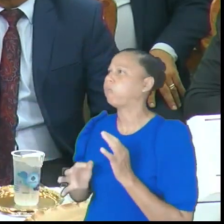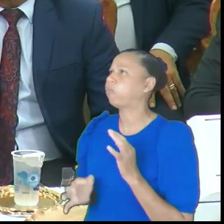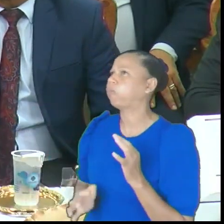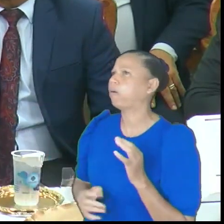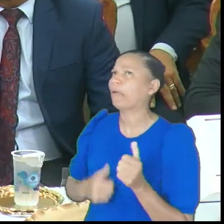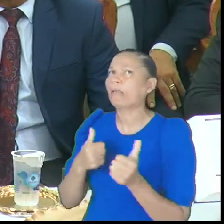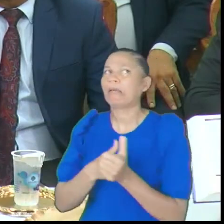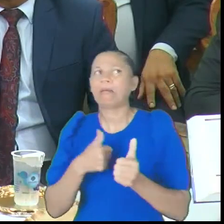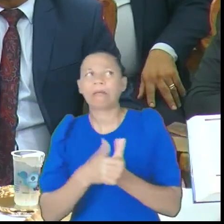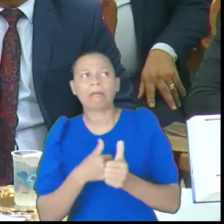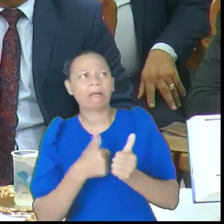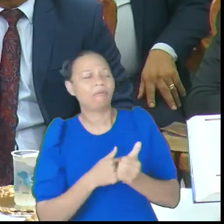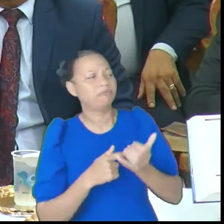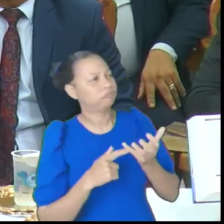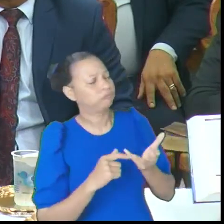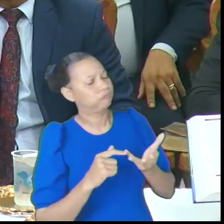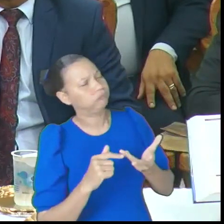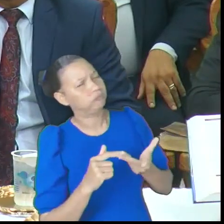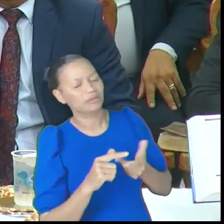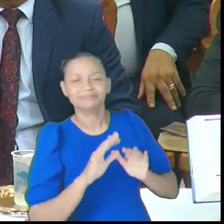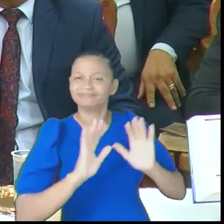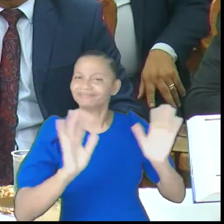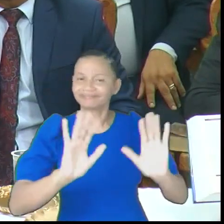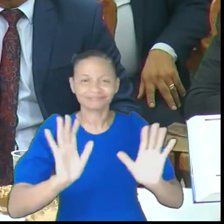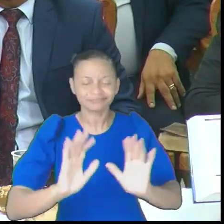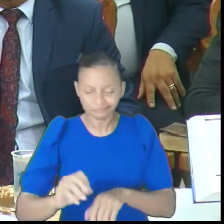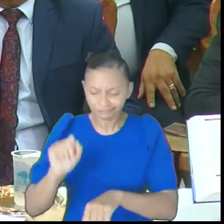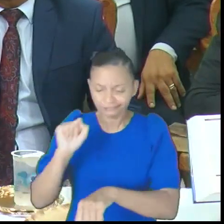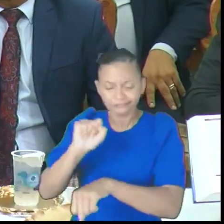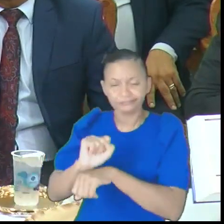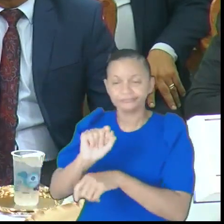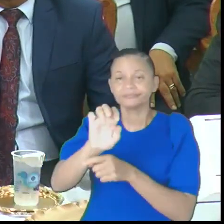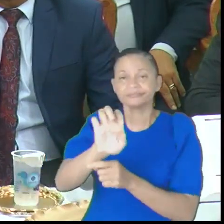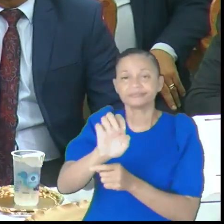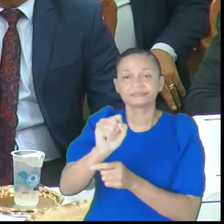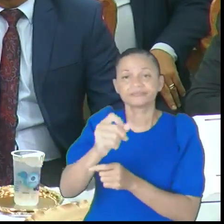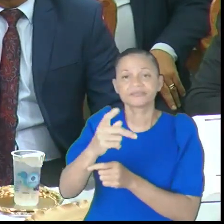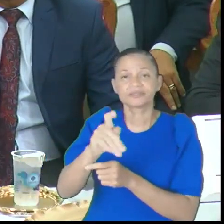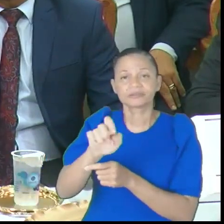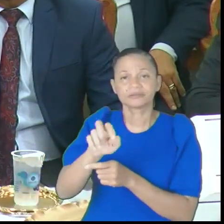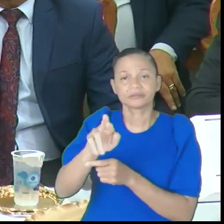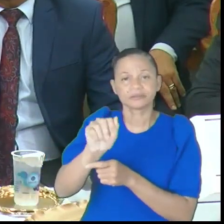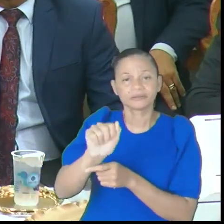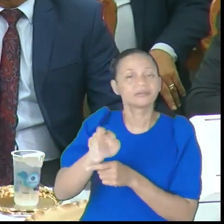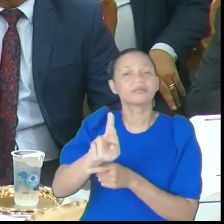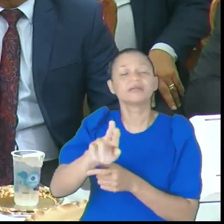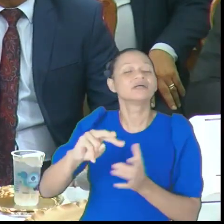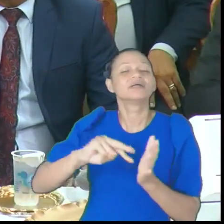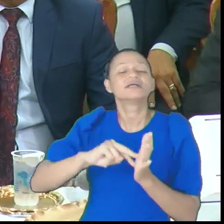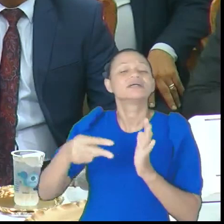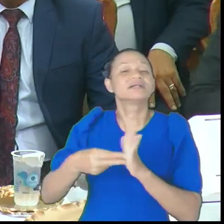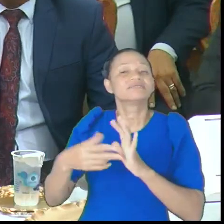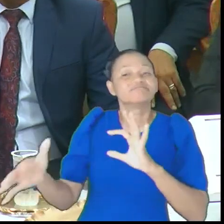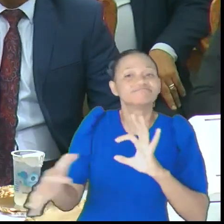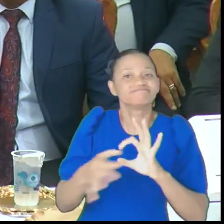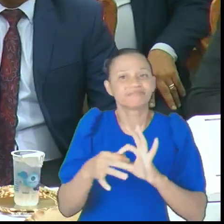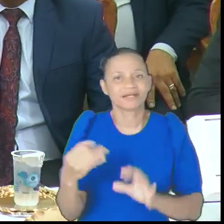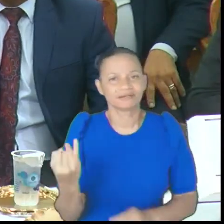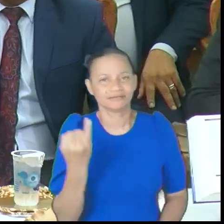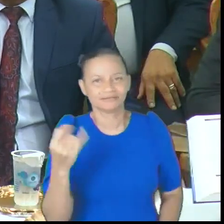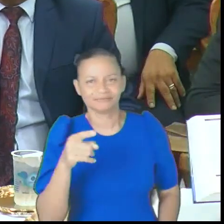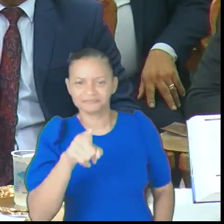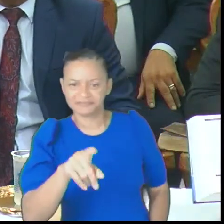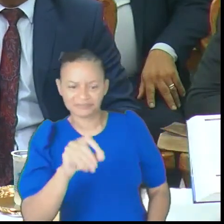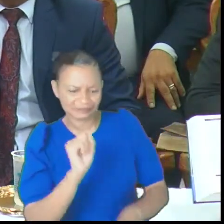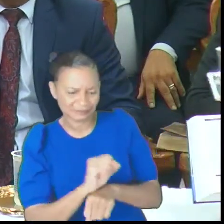que esperar está ligado, está direcionado à importância. Você não